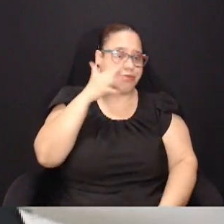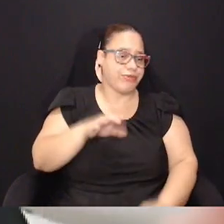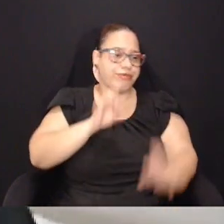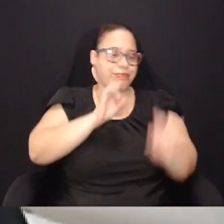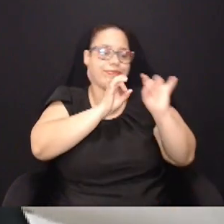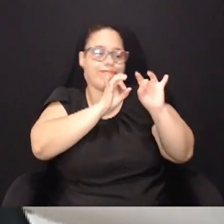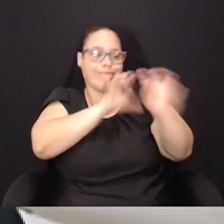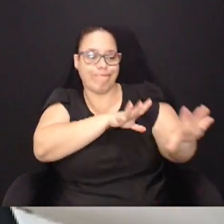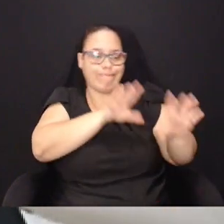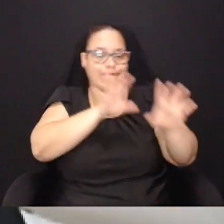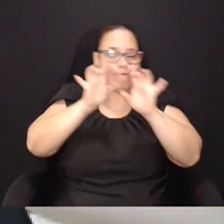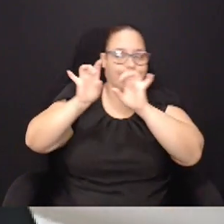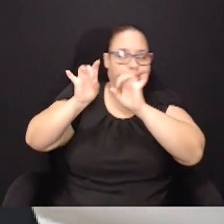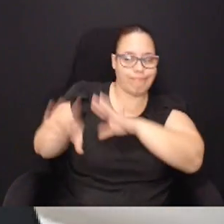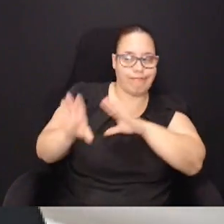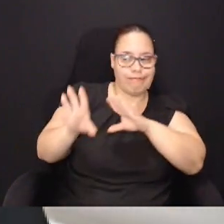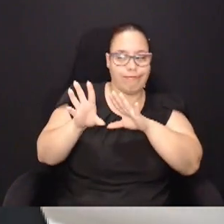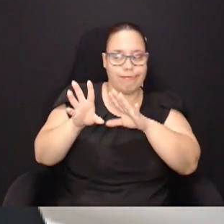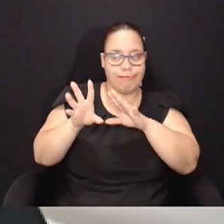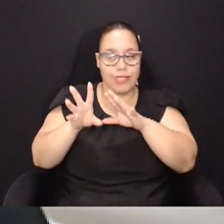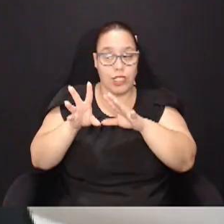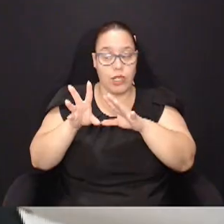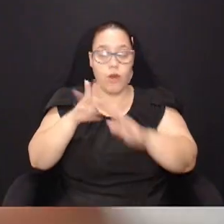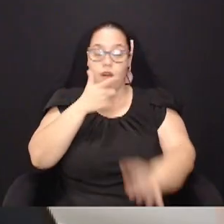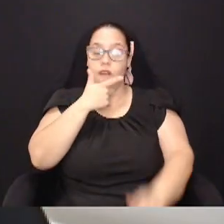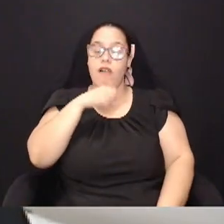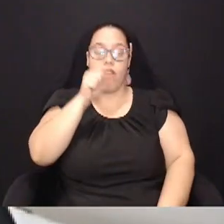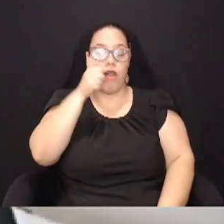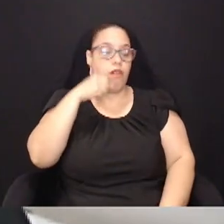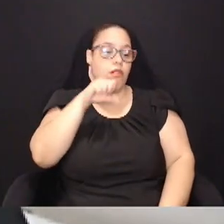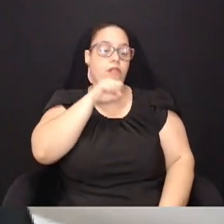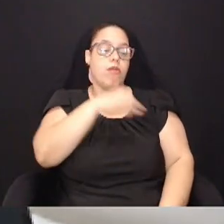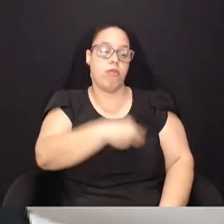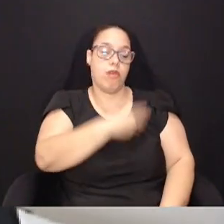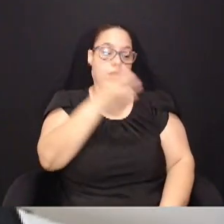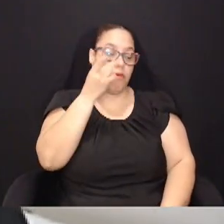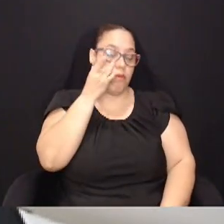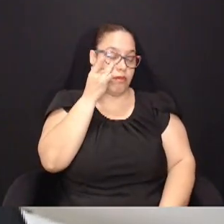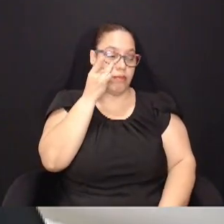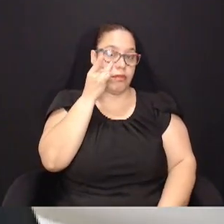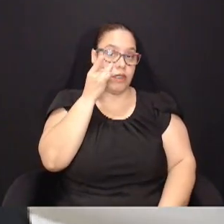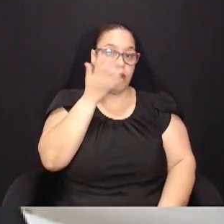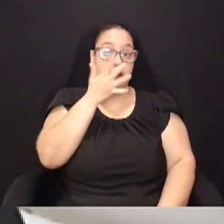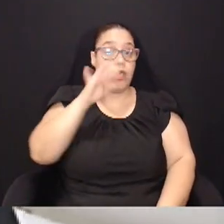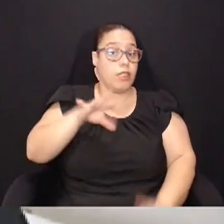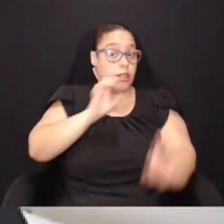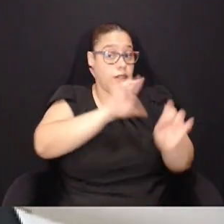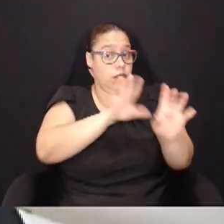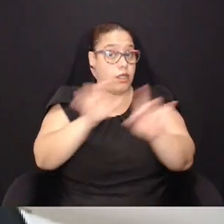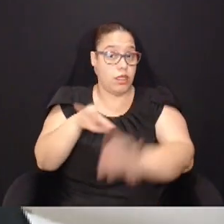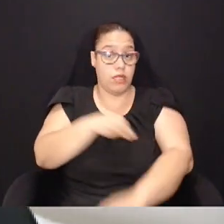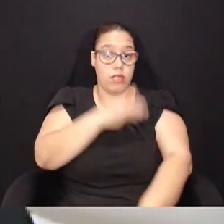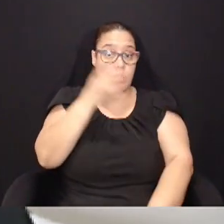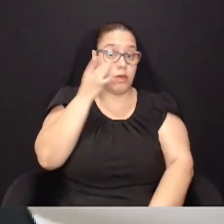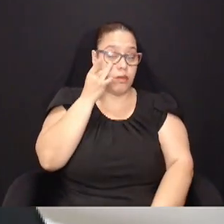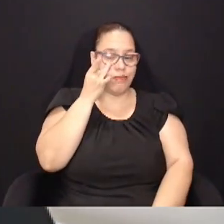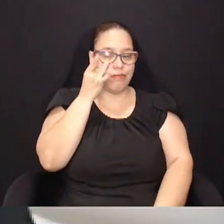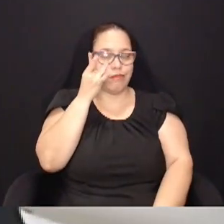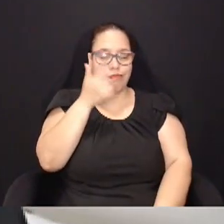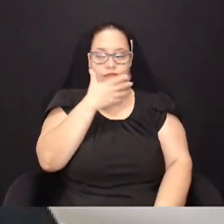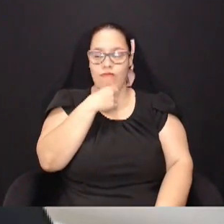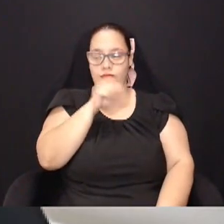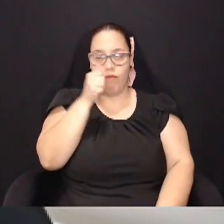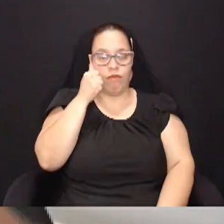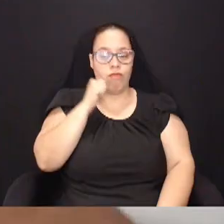com pais presentes. Não sei se você já viu essa frase. Crianças abandonadas com pais presentes ali, né?